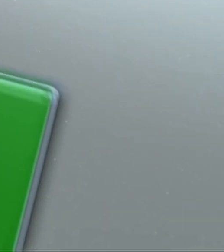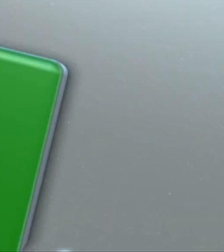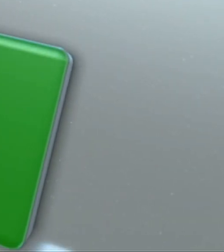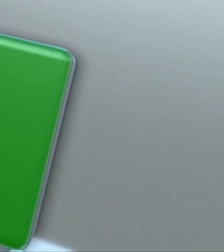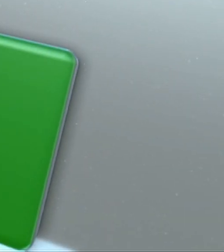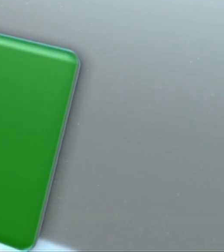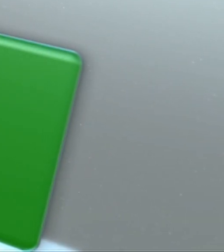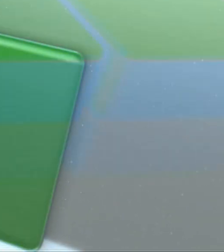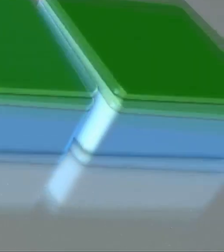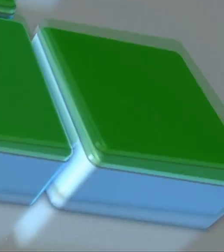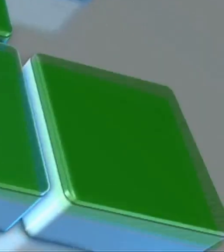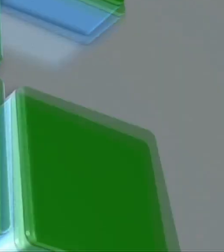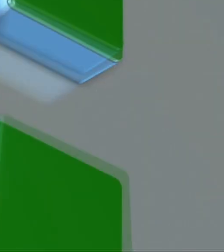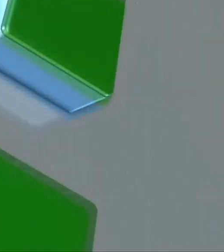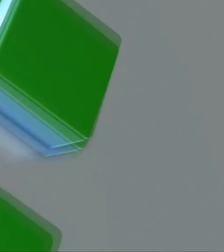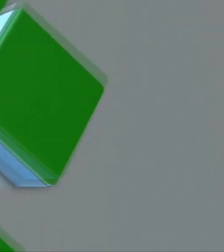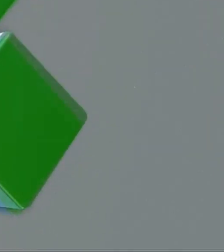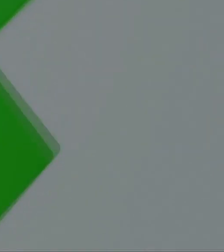aula